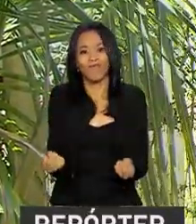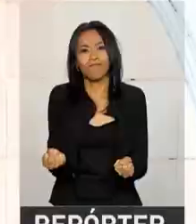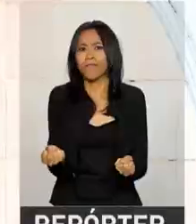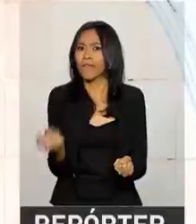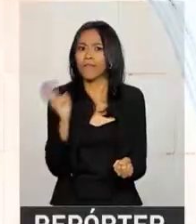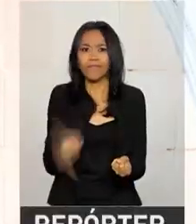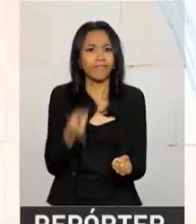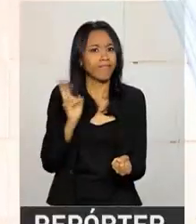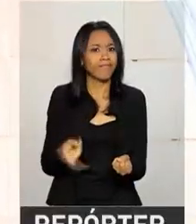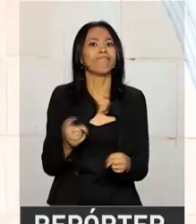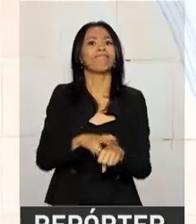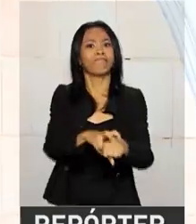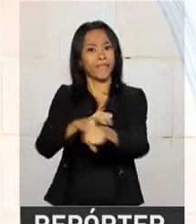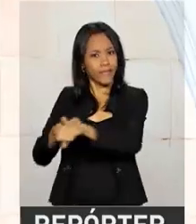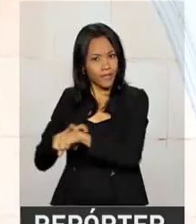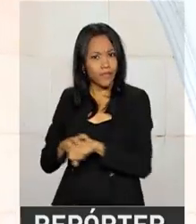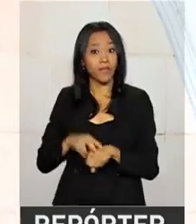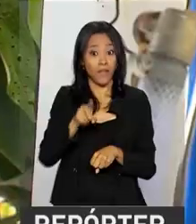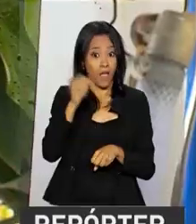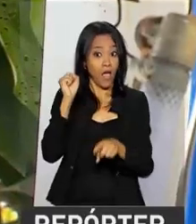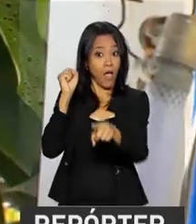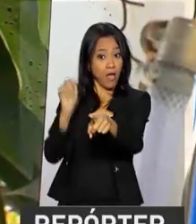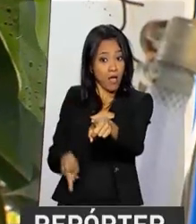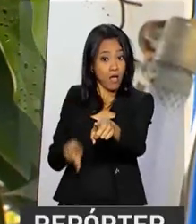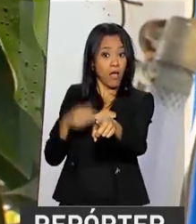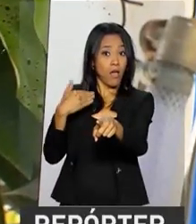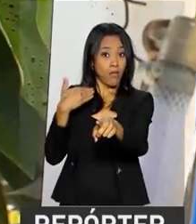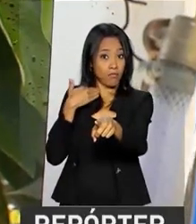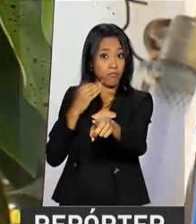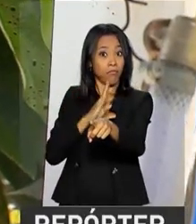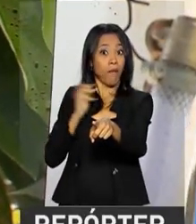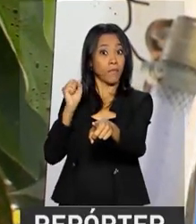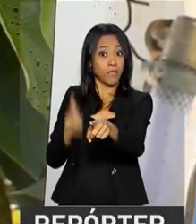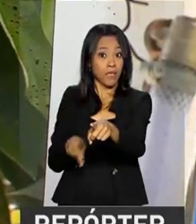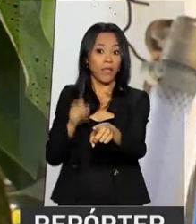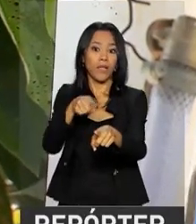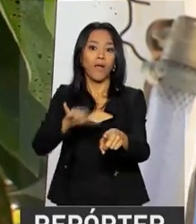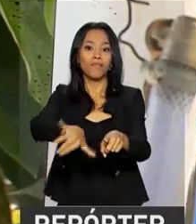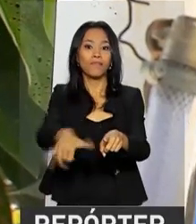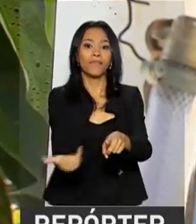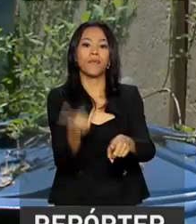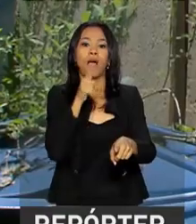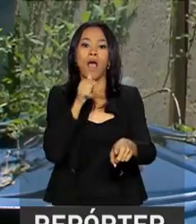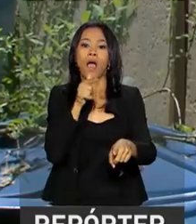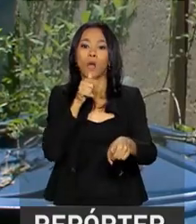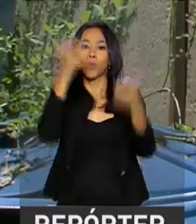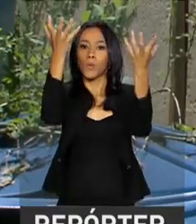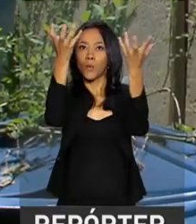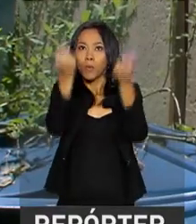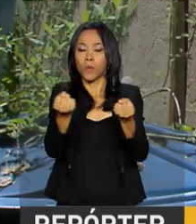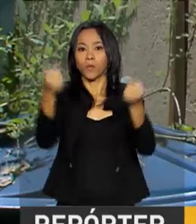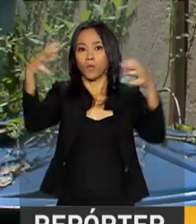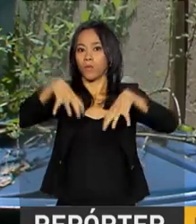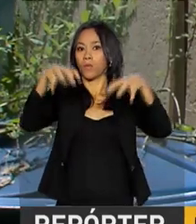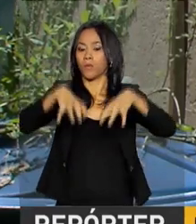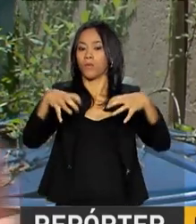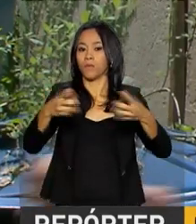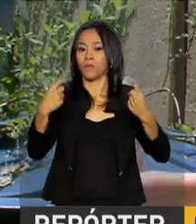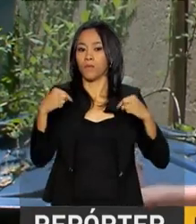verdinho e isso porque o bancário aposentado construir um sistema de reaproveitamento de água da chuva para limpeza